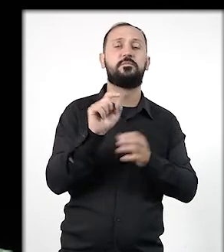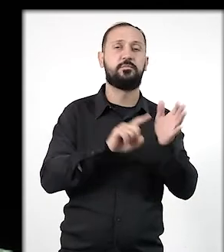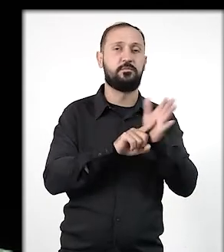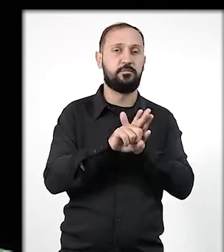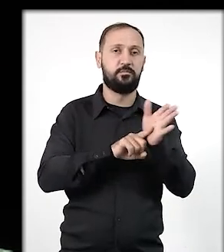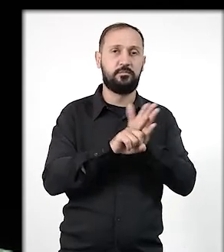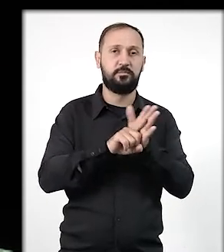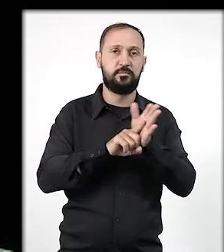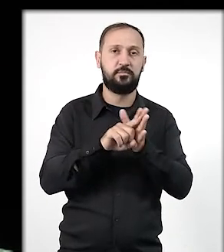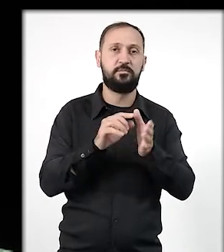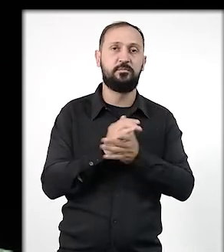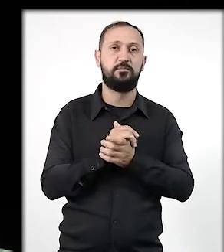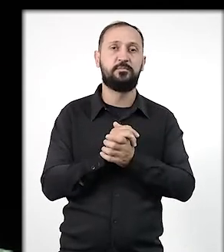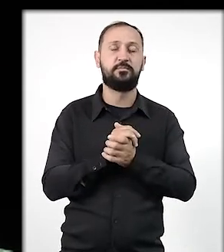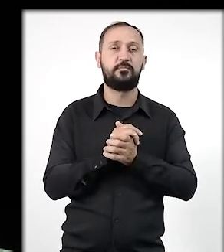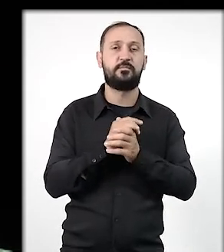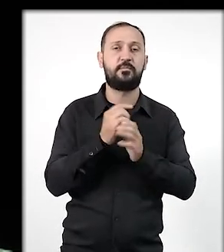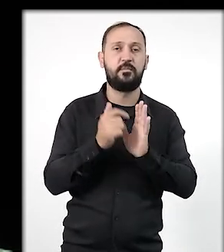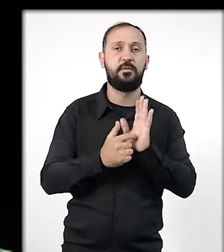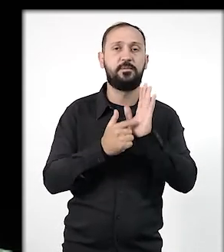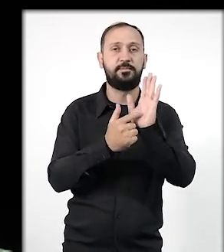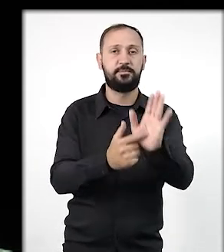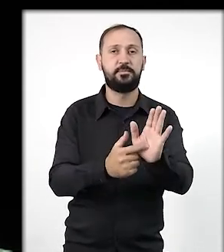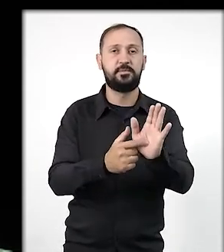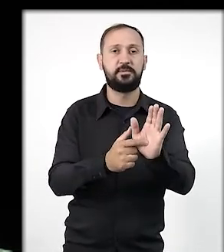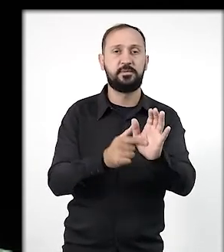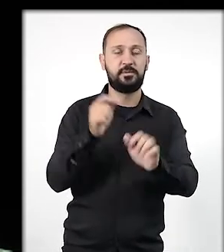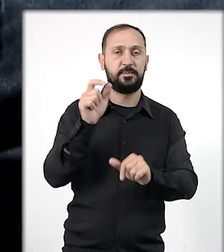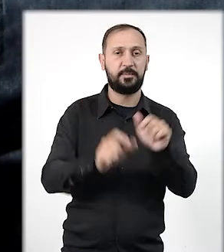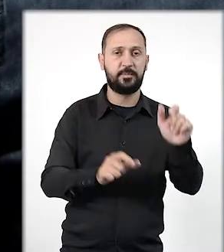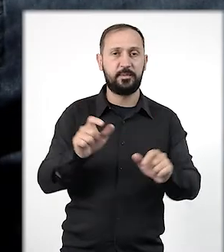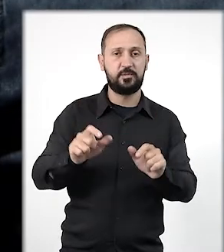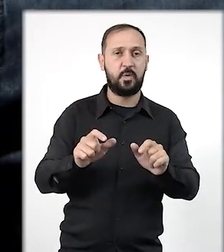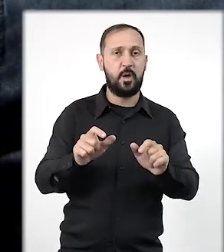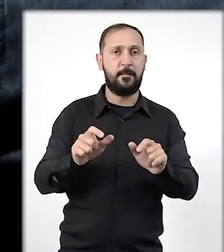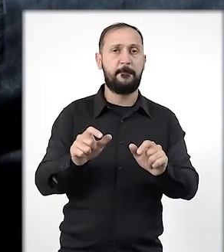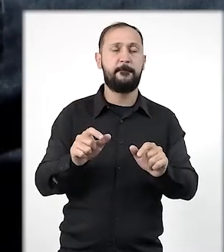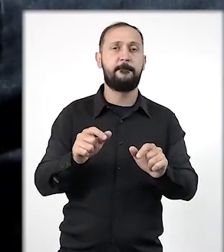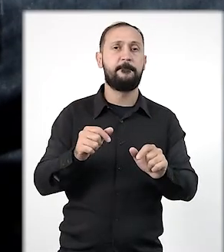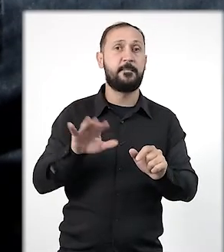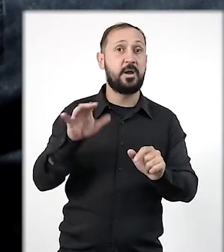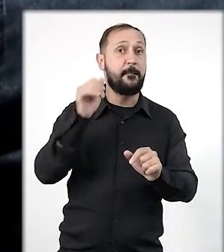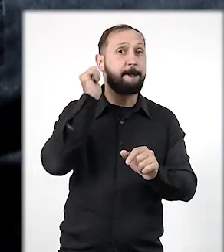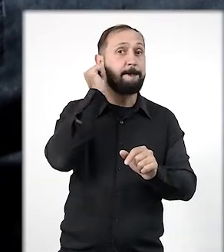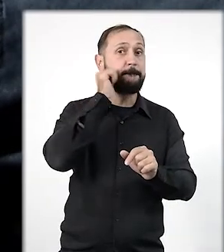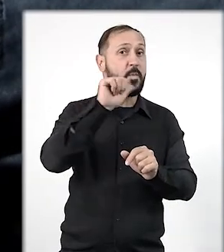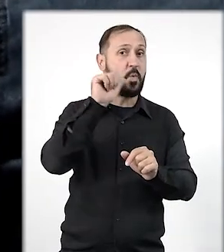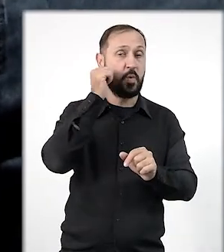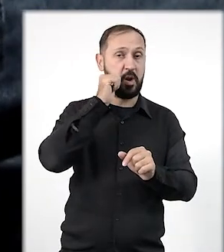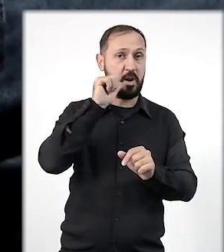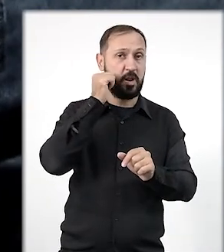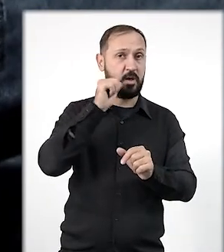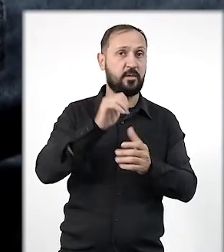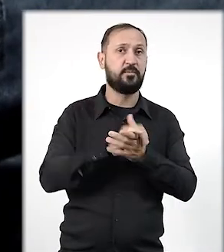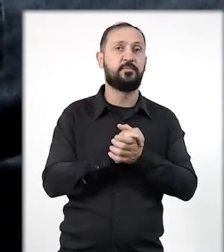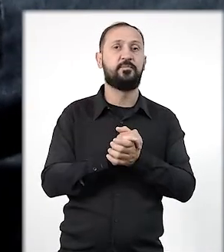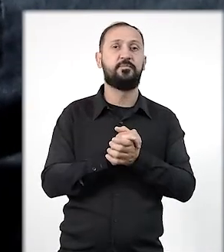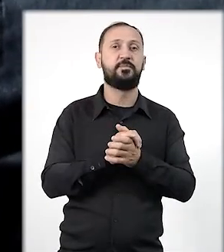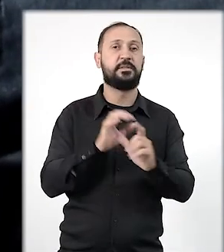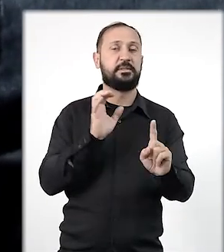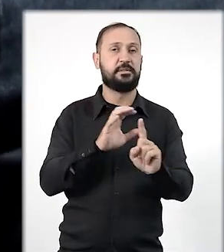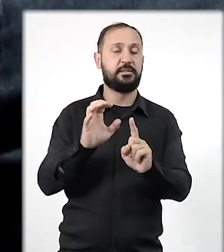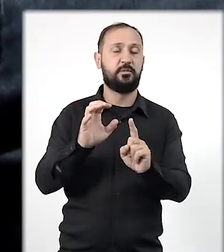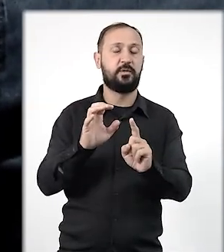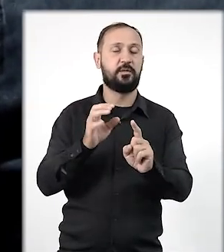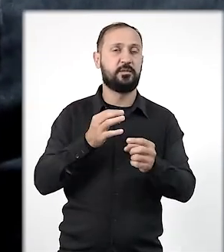pesquisa que mostrou que pessoas, predominantemente mulheres, né, com alto nível de exposição à